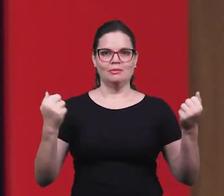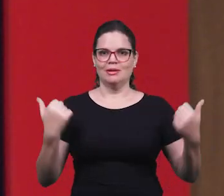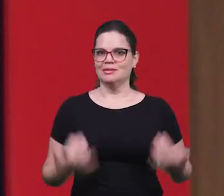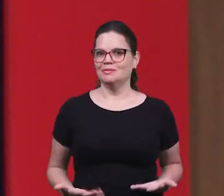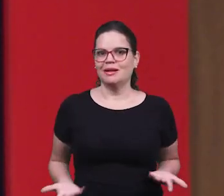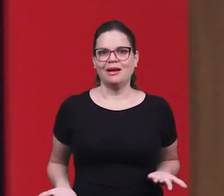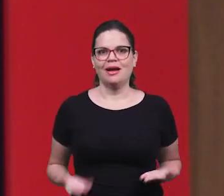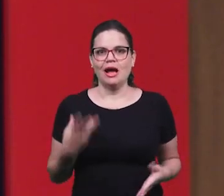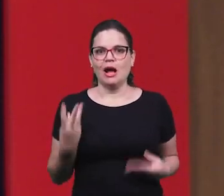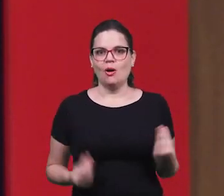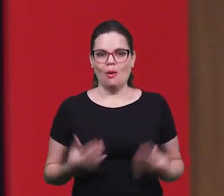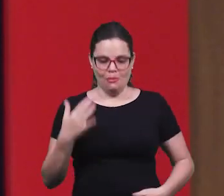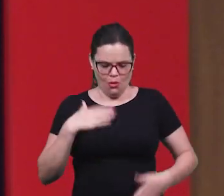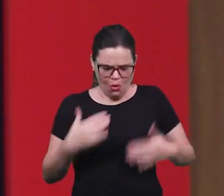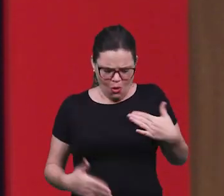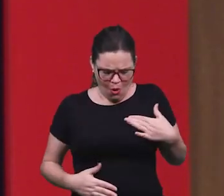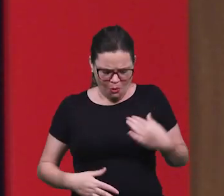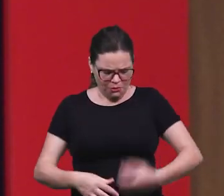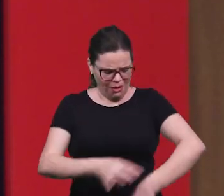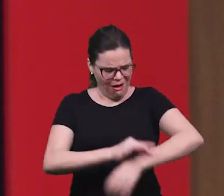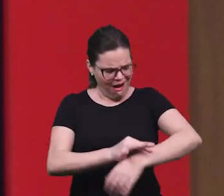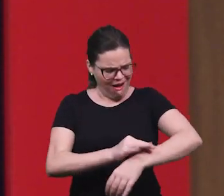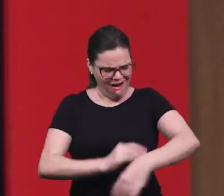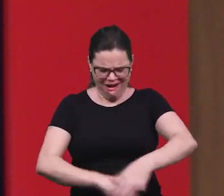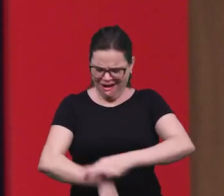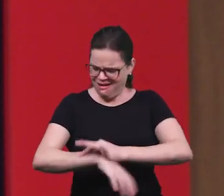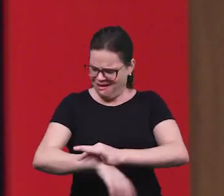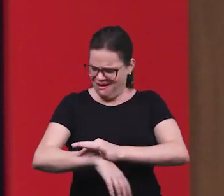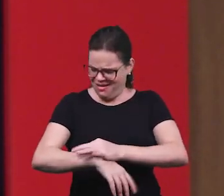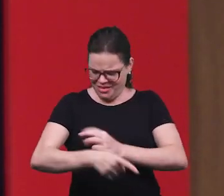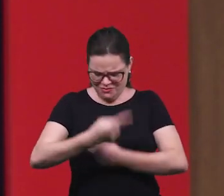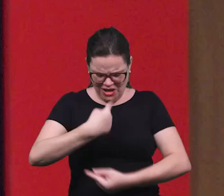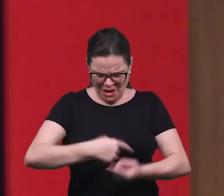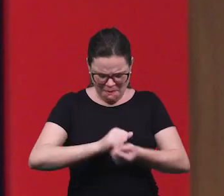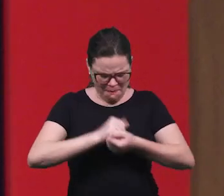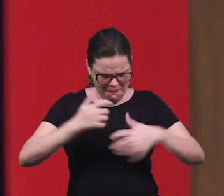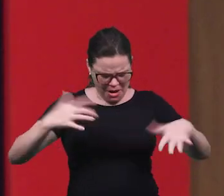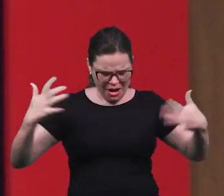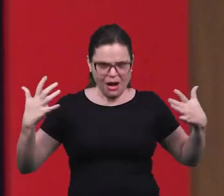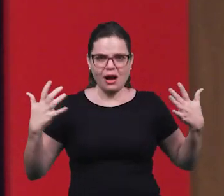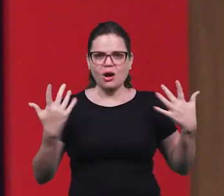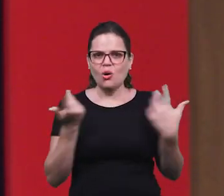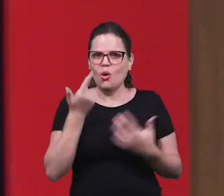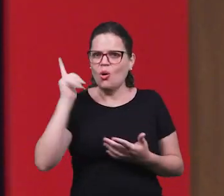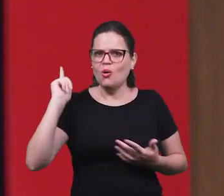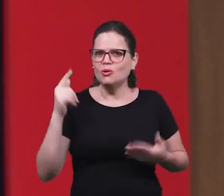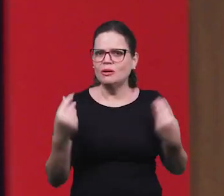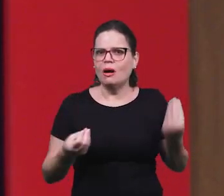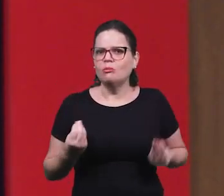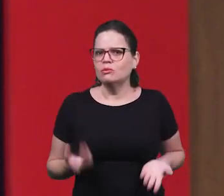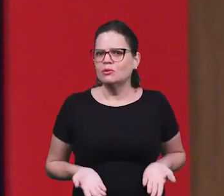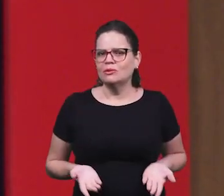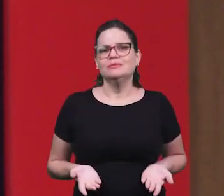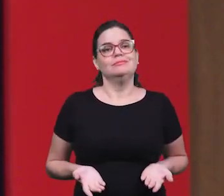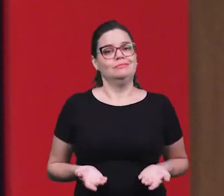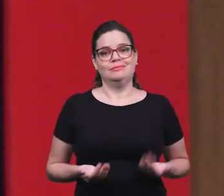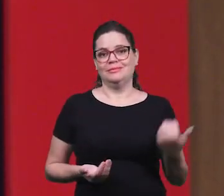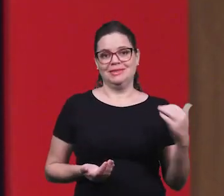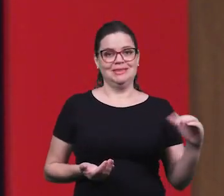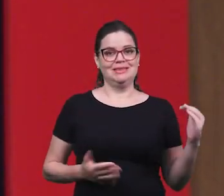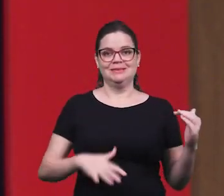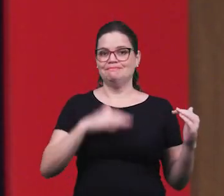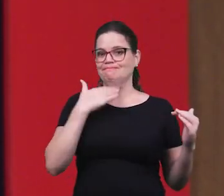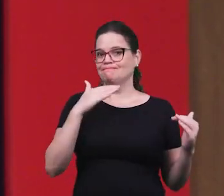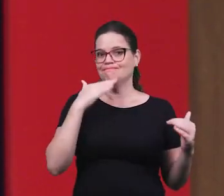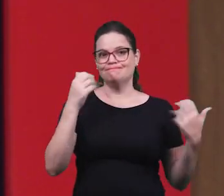ciência. Então, há um corpo biológico que vai passar a ter outro corpo. E por aquilo que a palavra do Senhor nos diz, nós teremos um